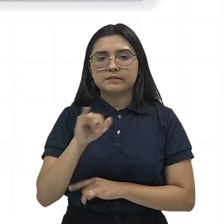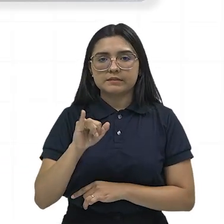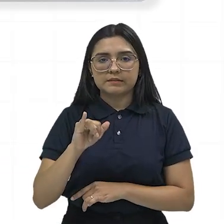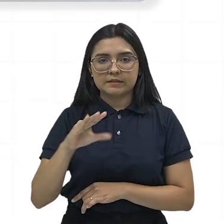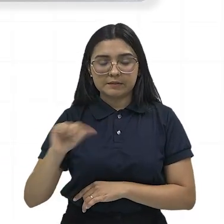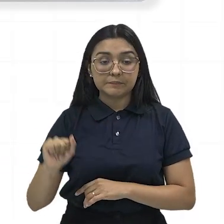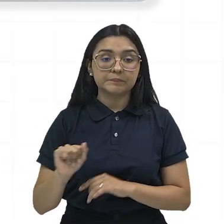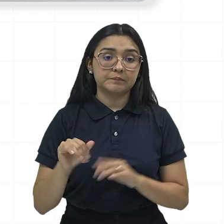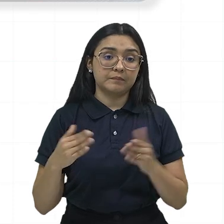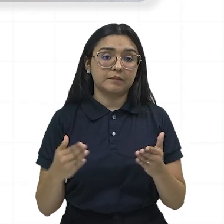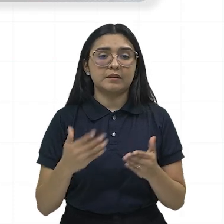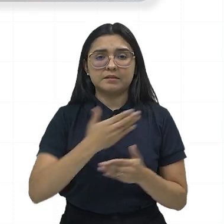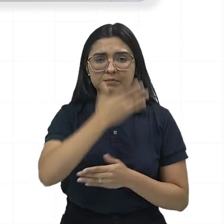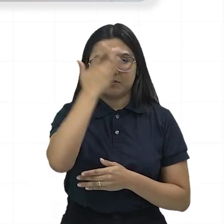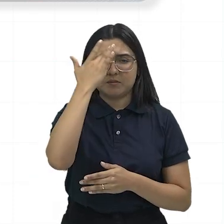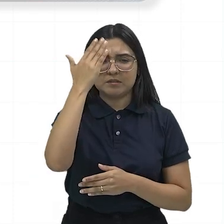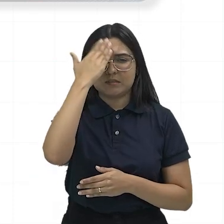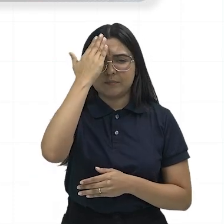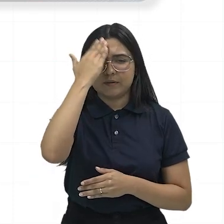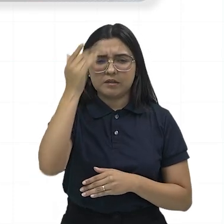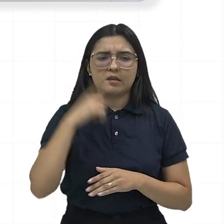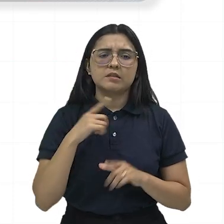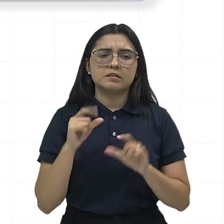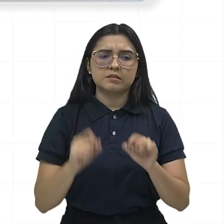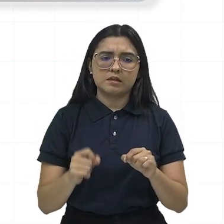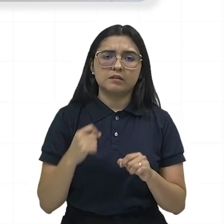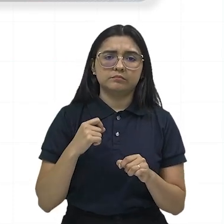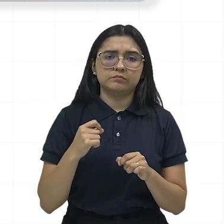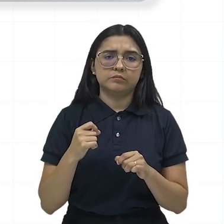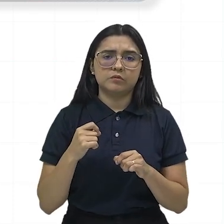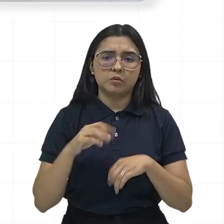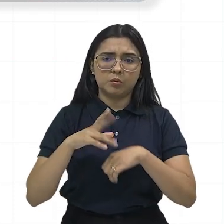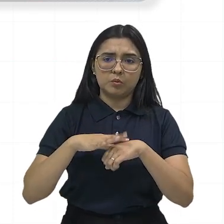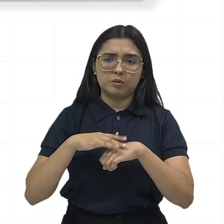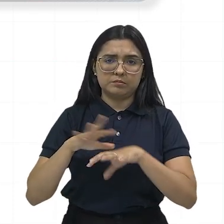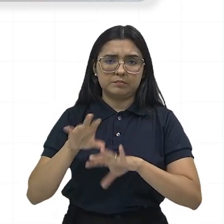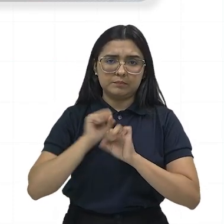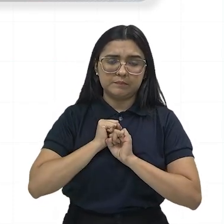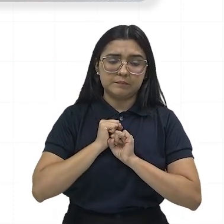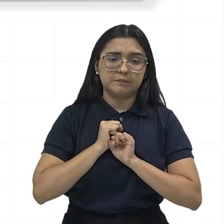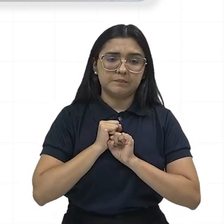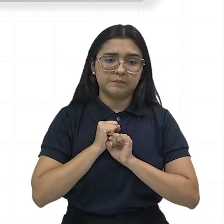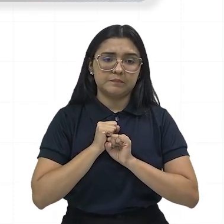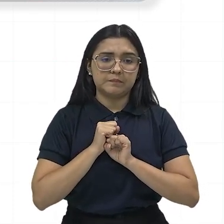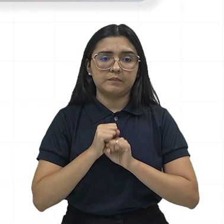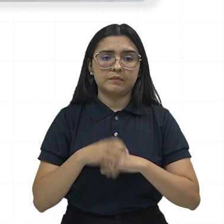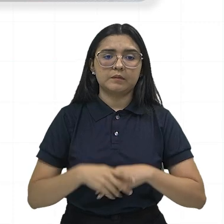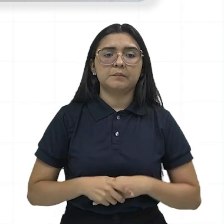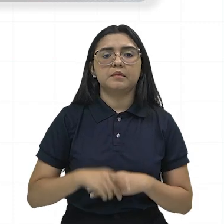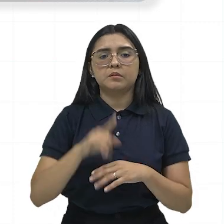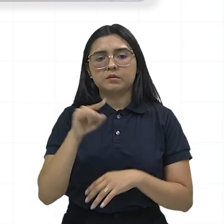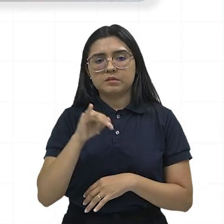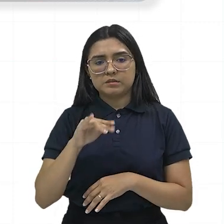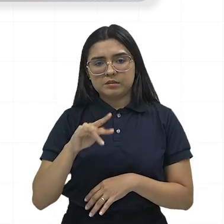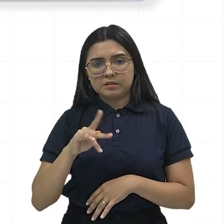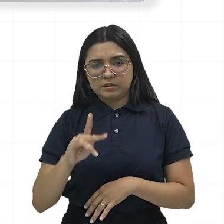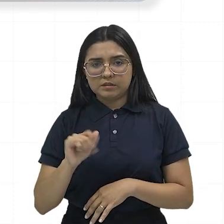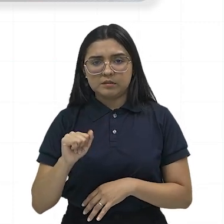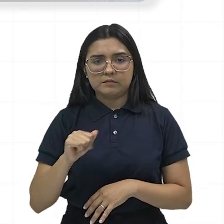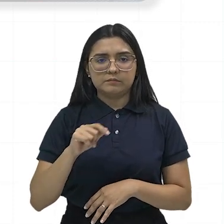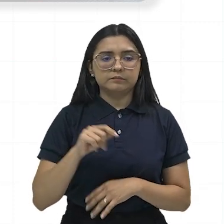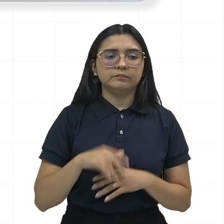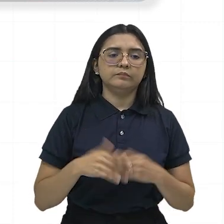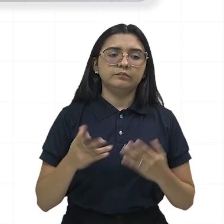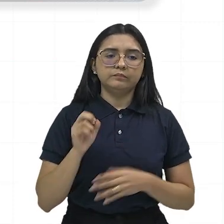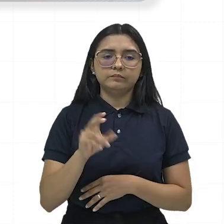das pessoas, né? Sabem que essa doença pode ser transmitida e ela é causada pelo Zika vírus. Foi isolado pela